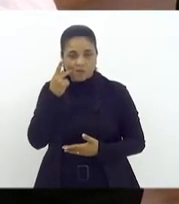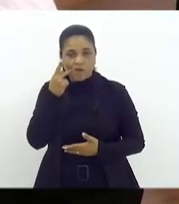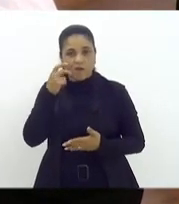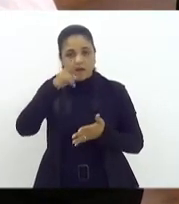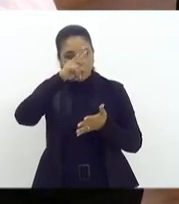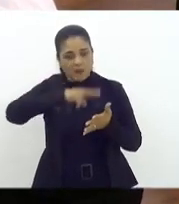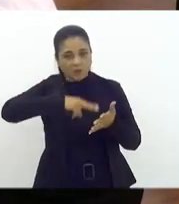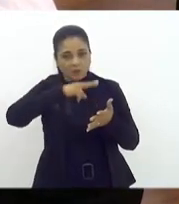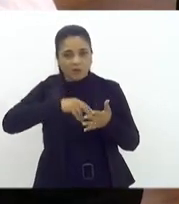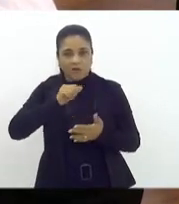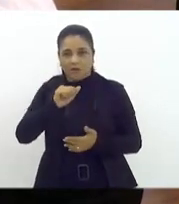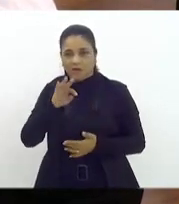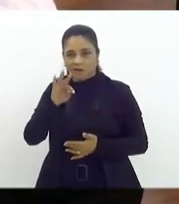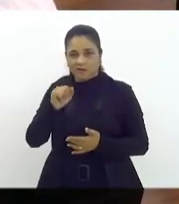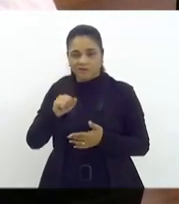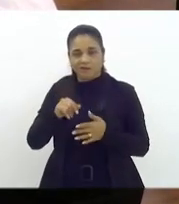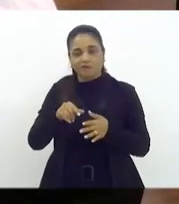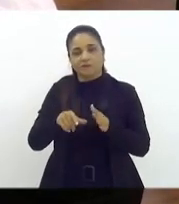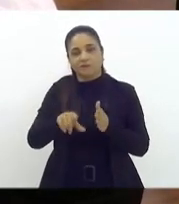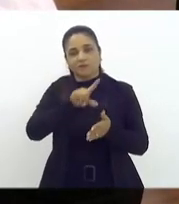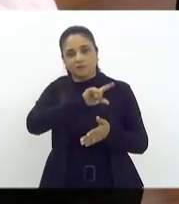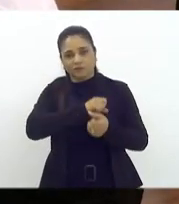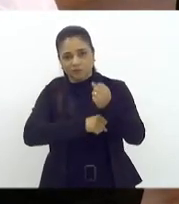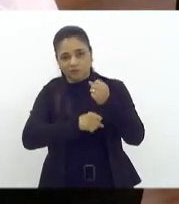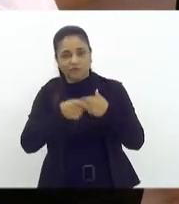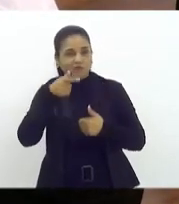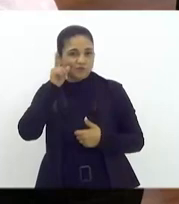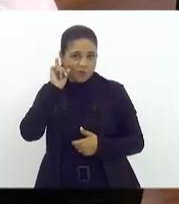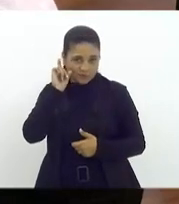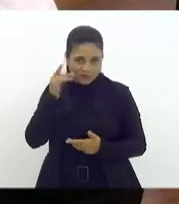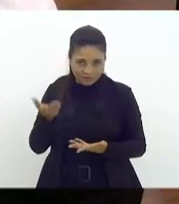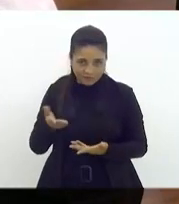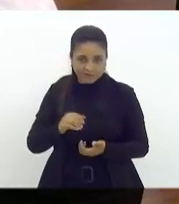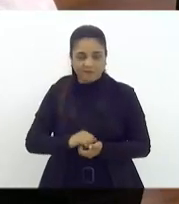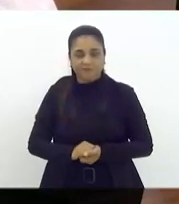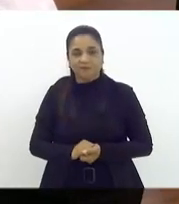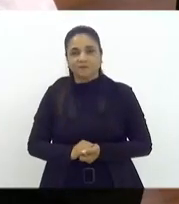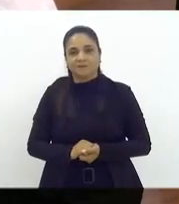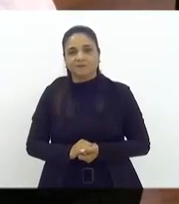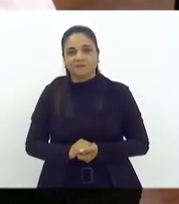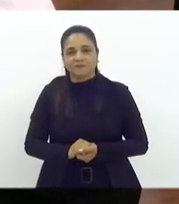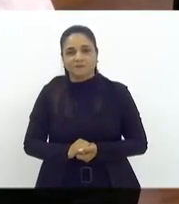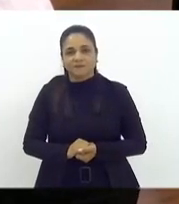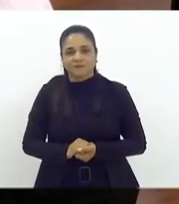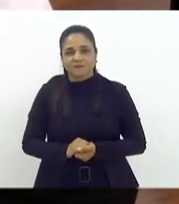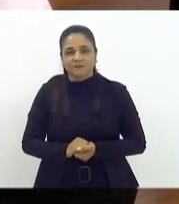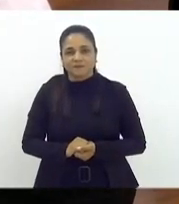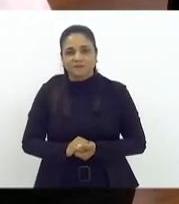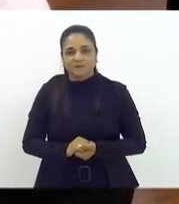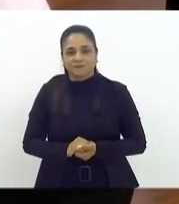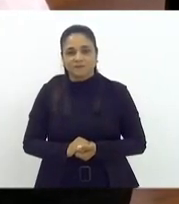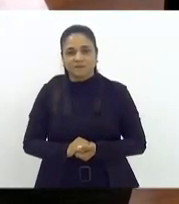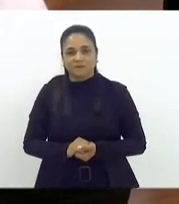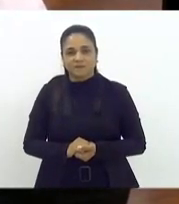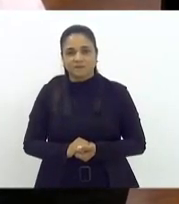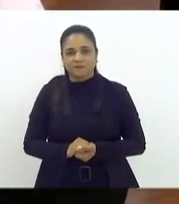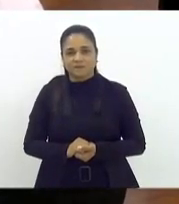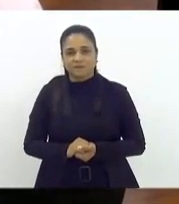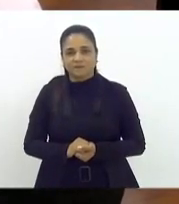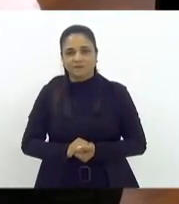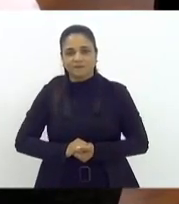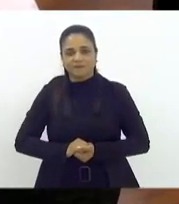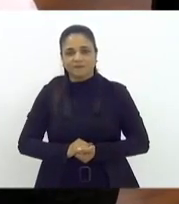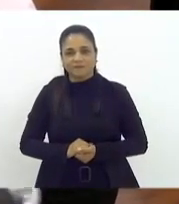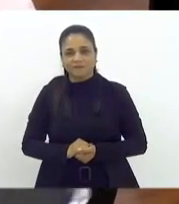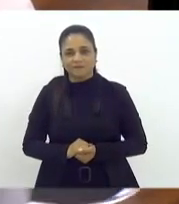eu gostaria de fazer ousar né fazer algumas conclusões indicativas do que que me